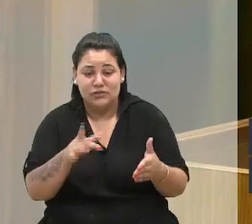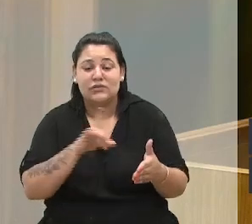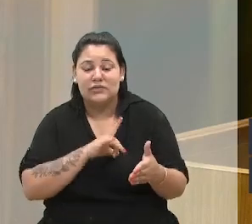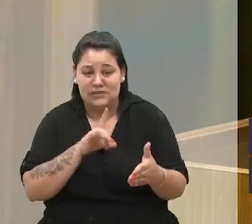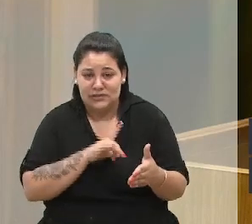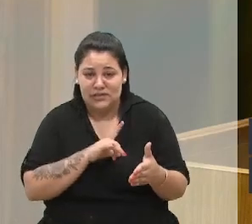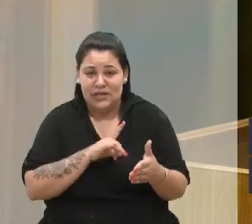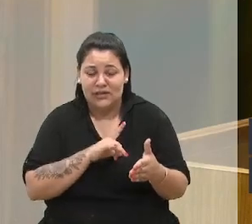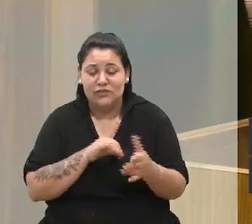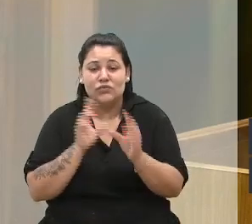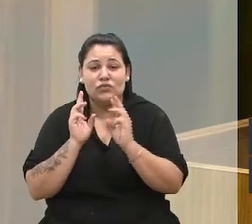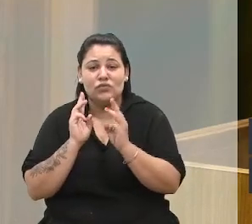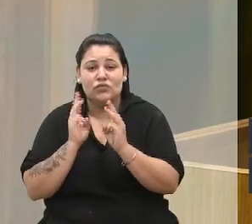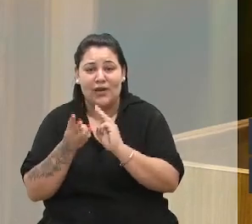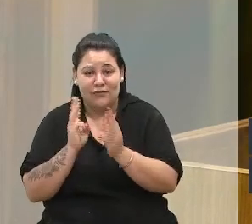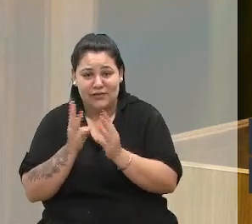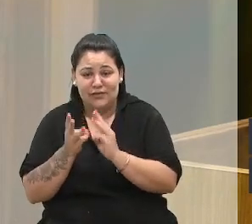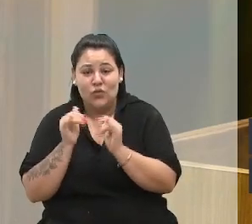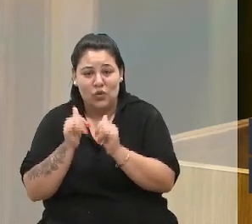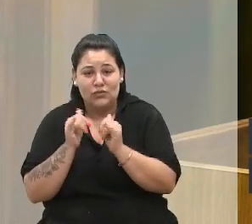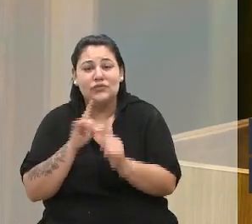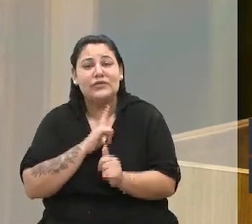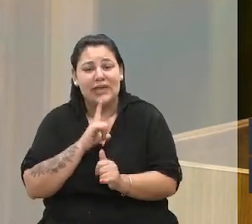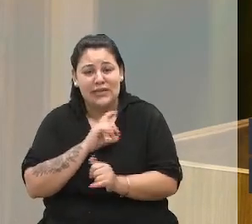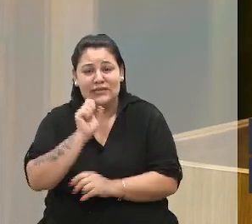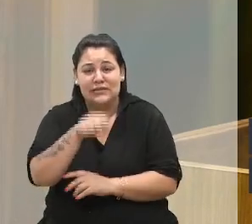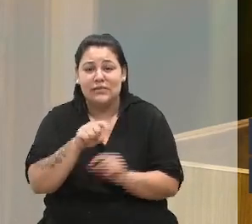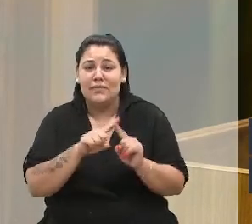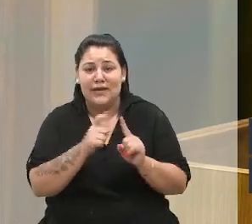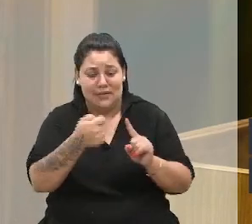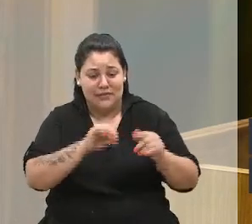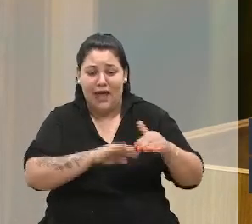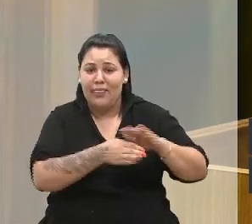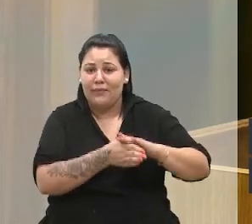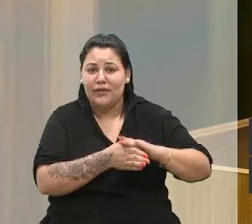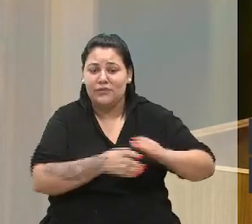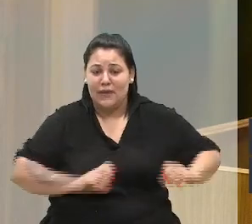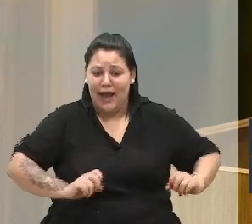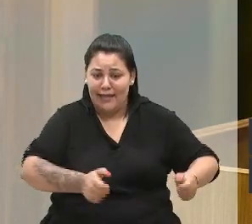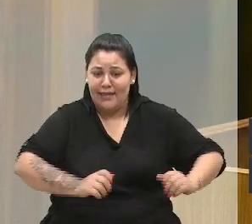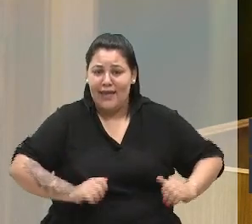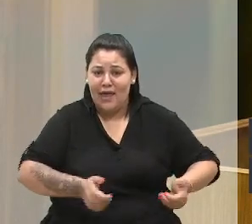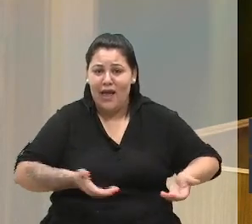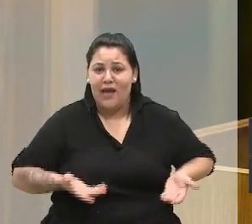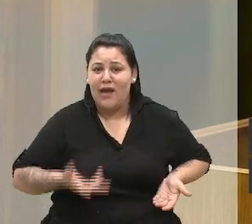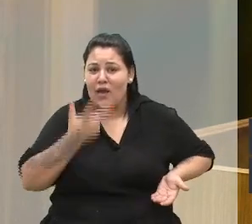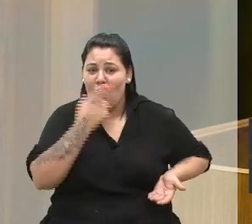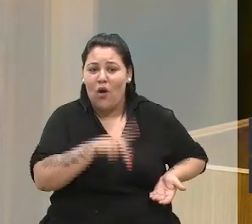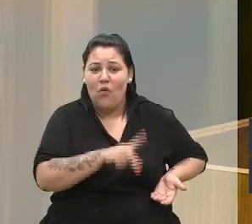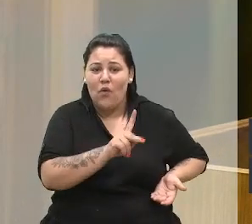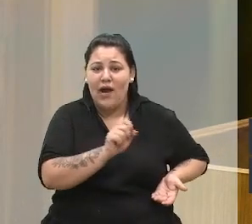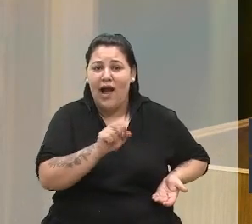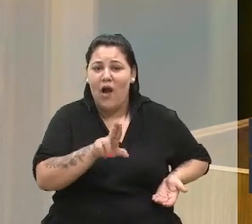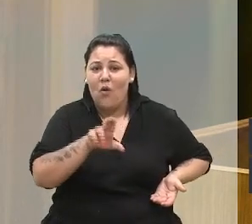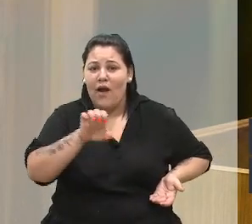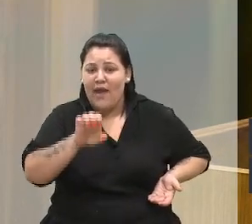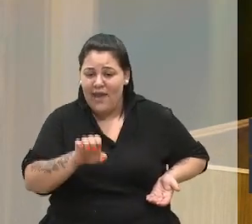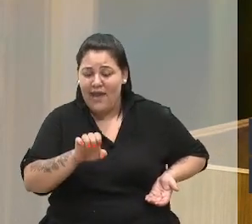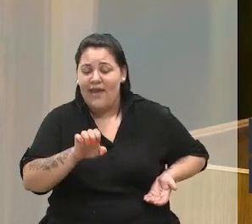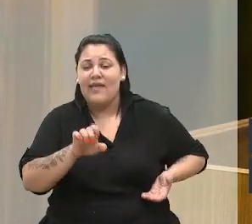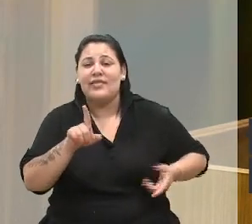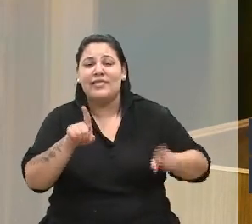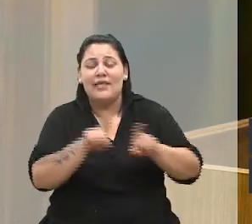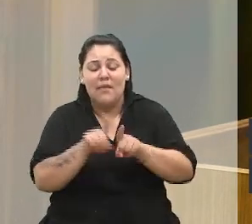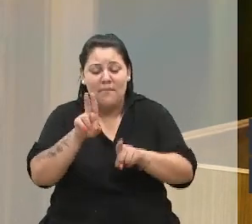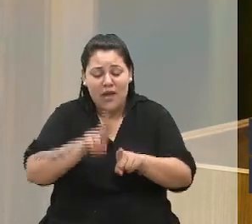transporte escolar, só que precisa de um transporte escolar adaptado. Assim como o Cauê, que também utiliza a cadeira de